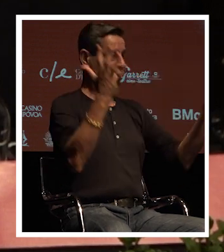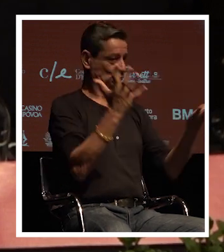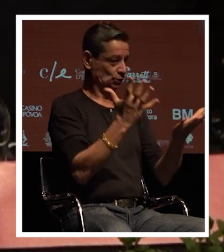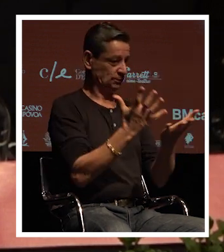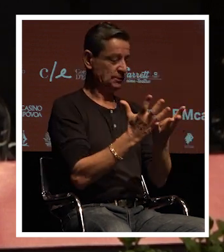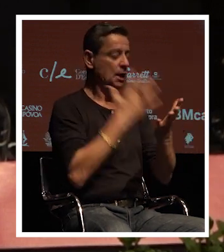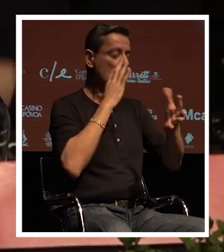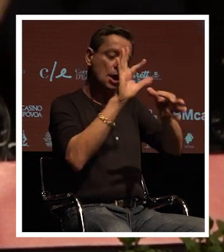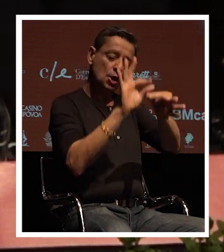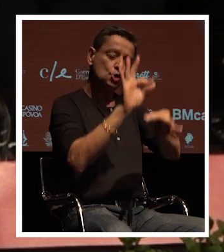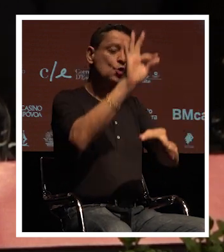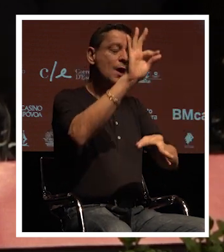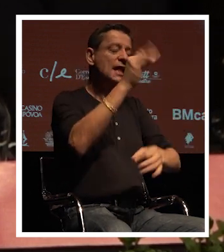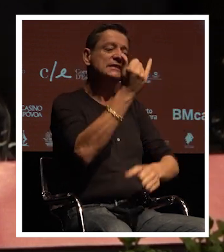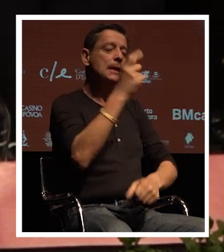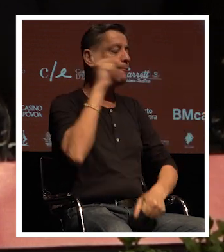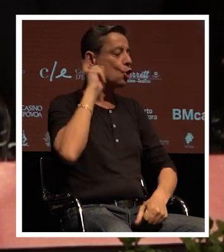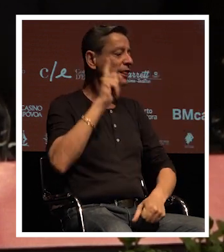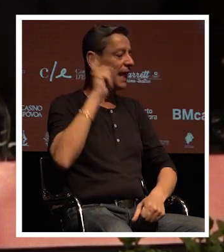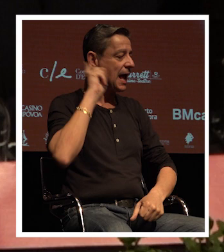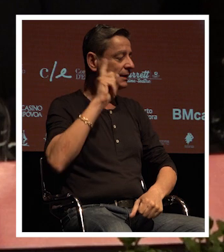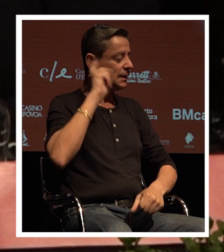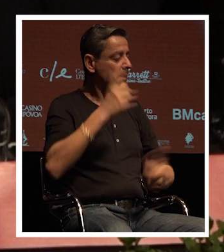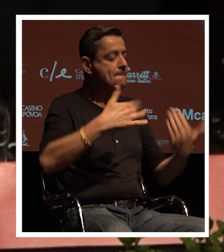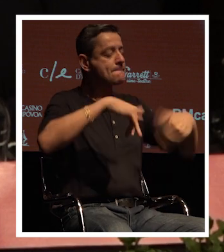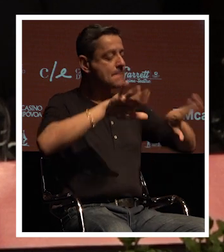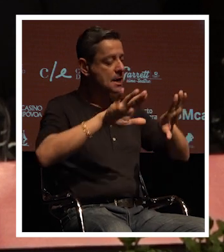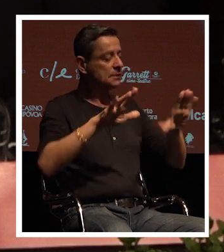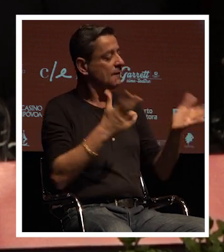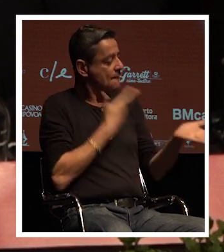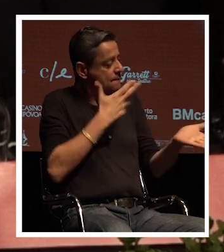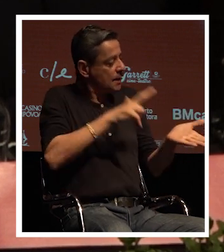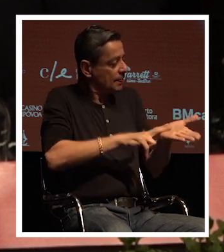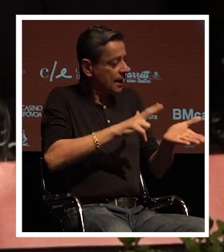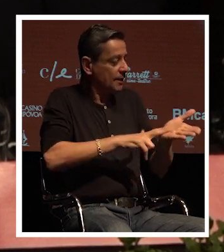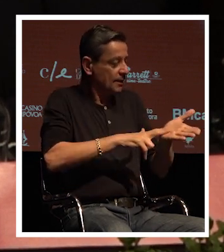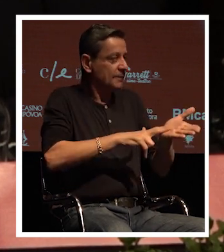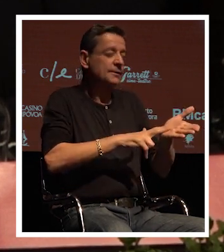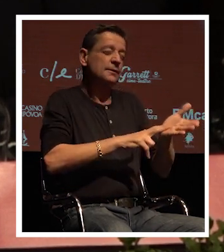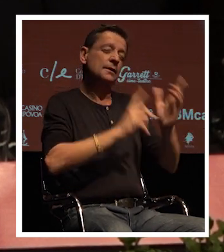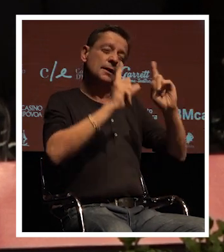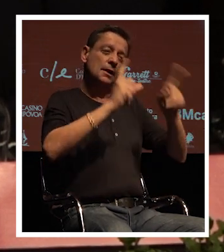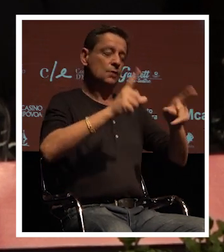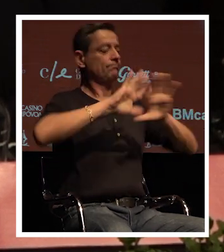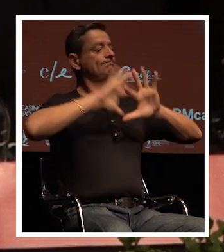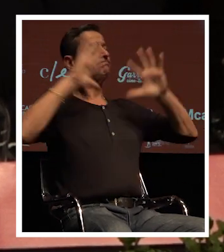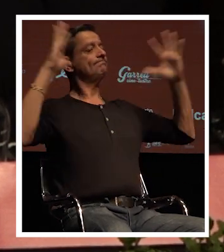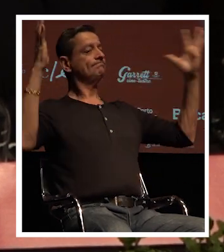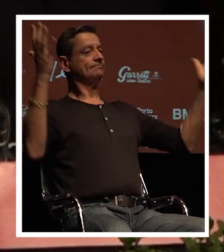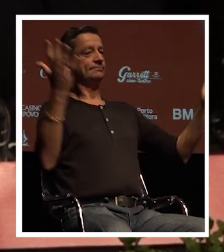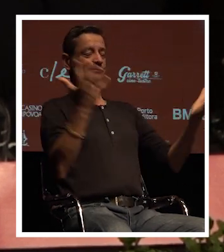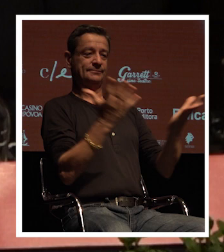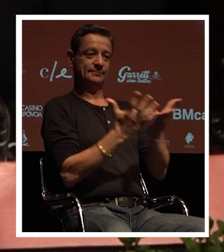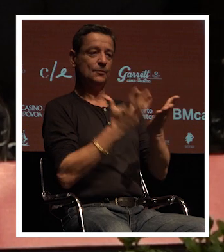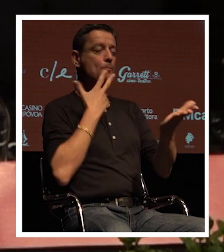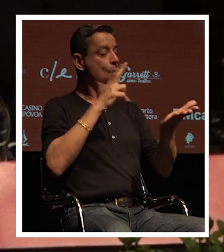de escolhas importantes mas a verdade é que nem sempre o Consenso generalizado prova